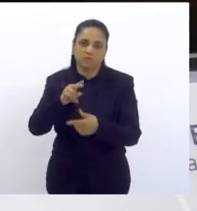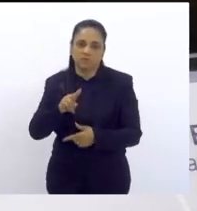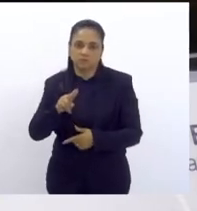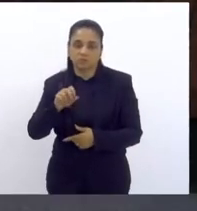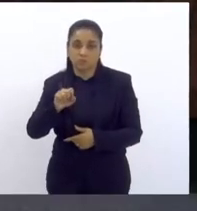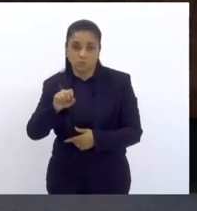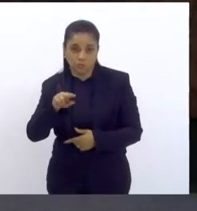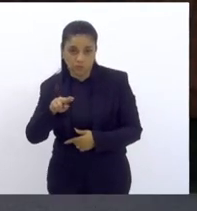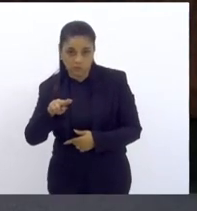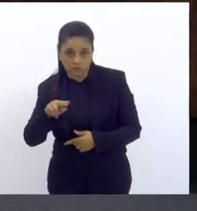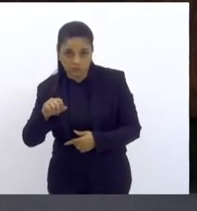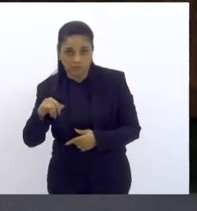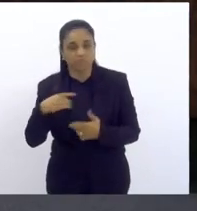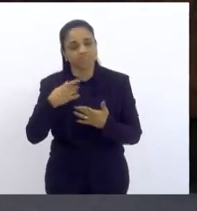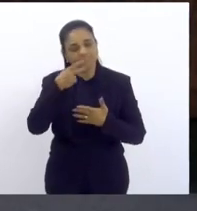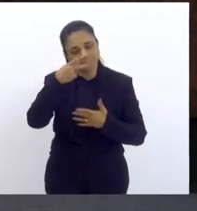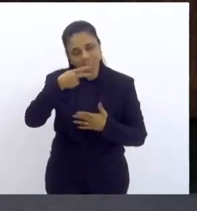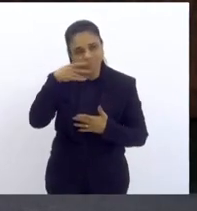dizer